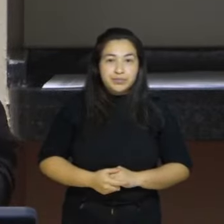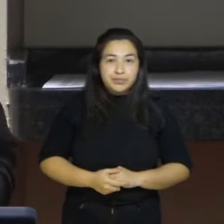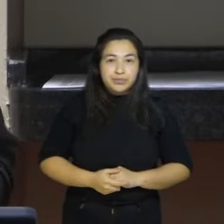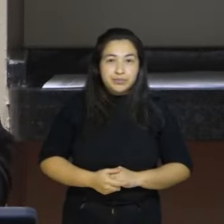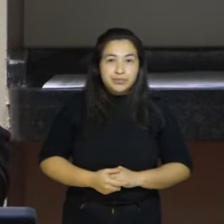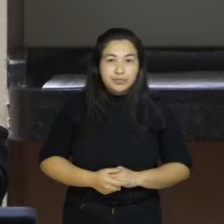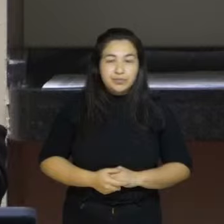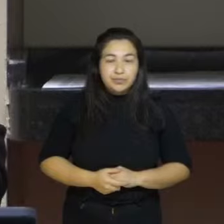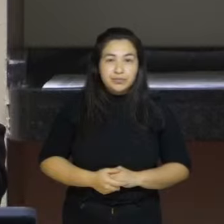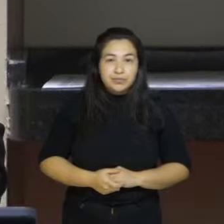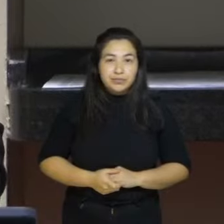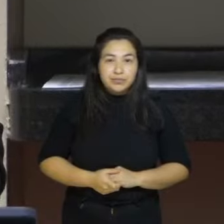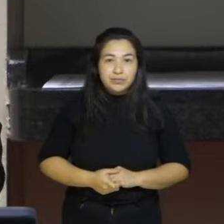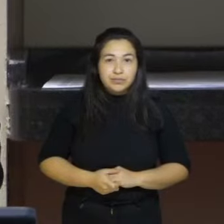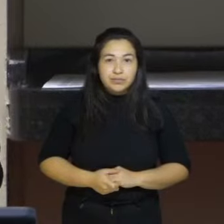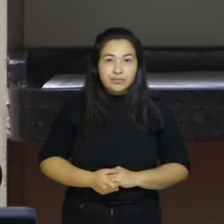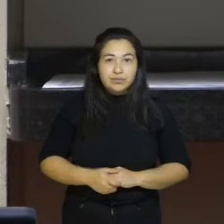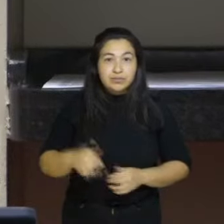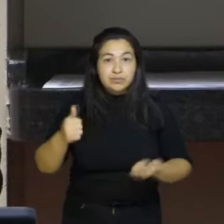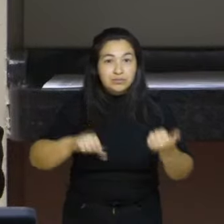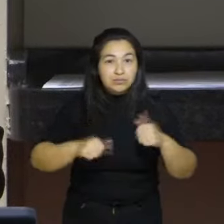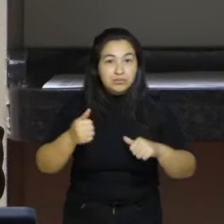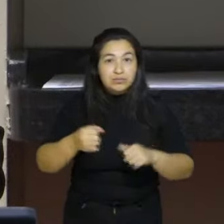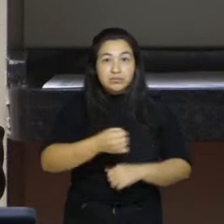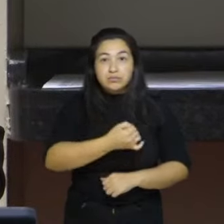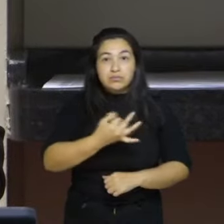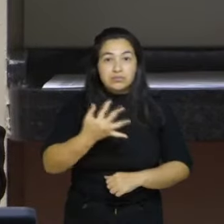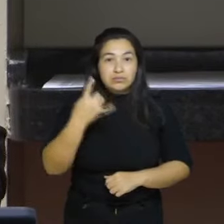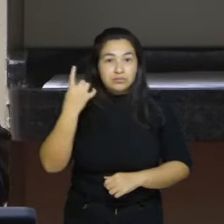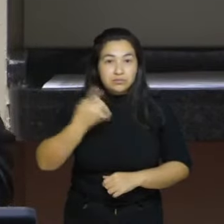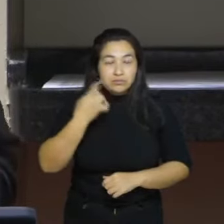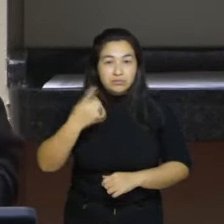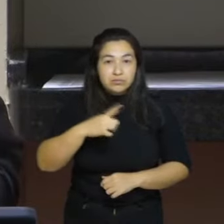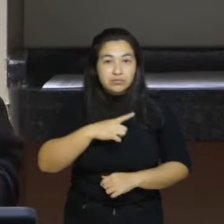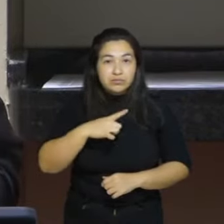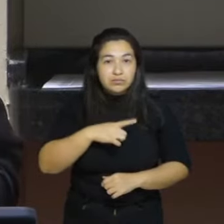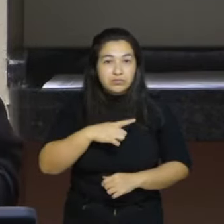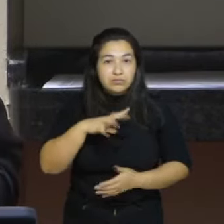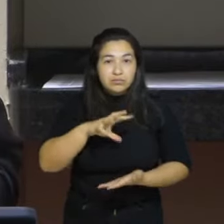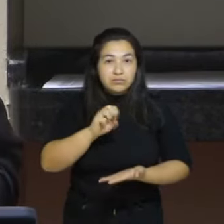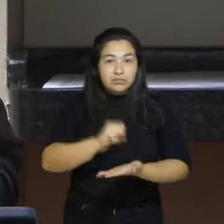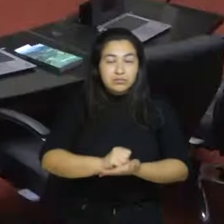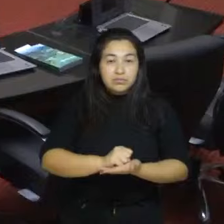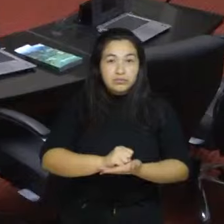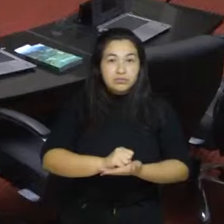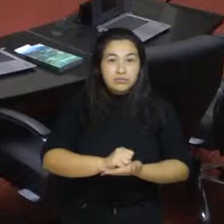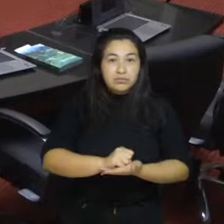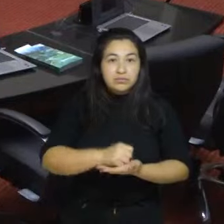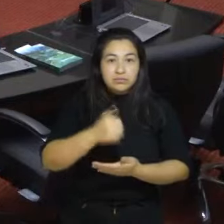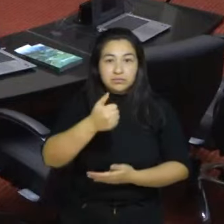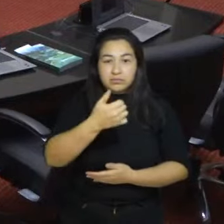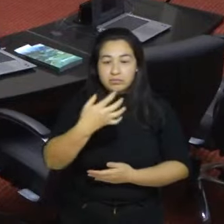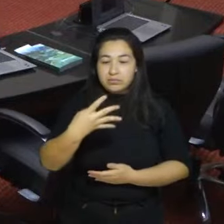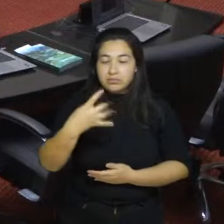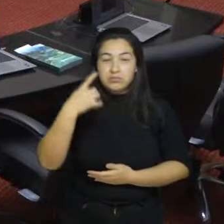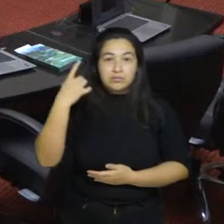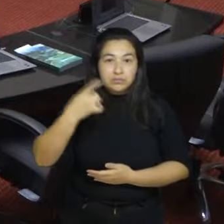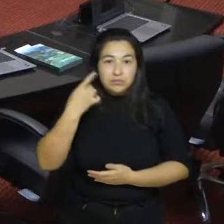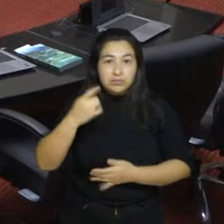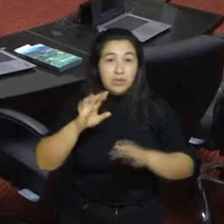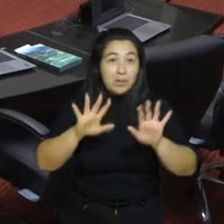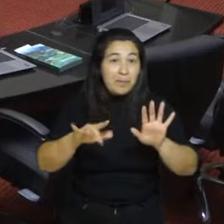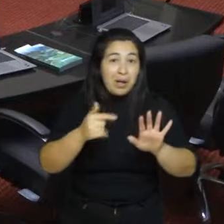providências para verificação de quórum nós temos registrado a presença de 14 deputados porém não temos